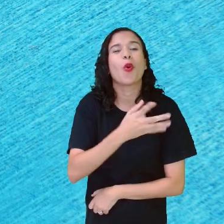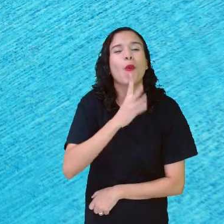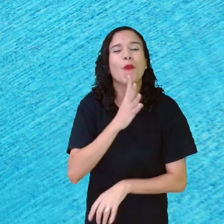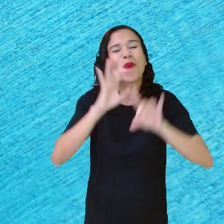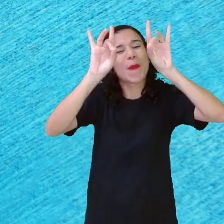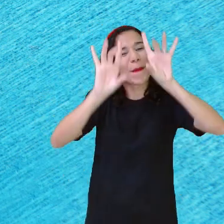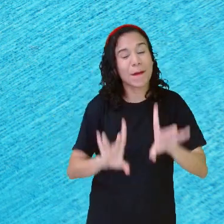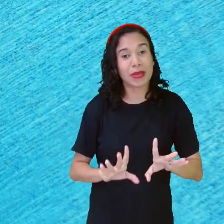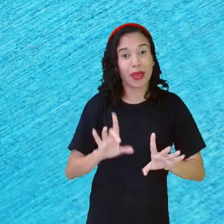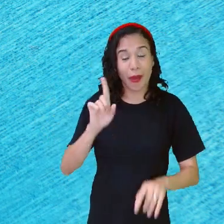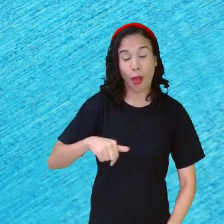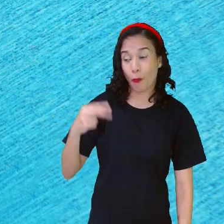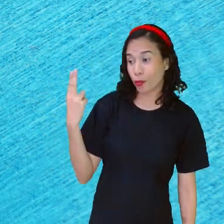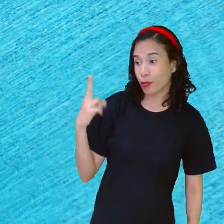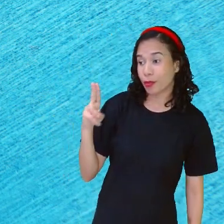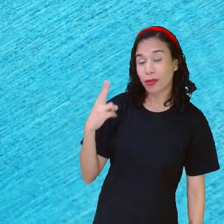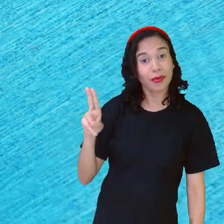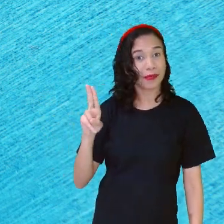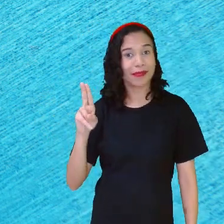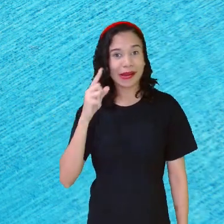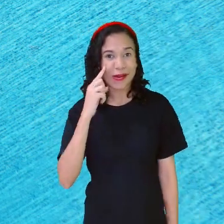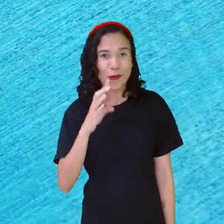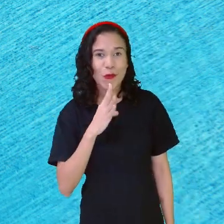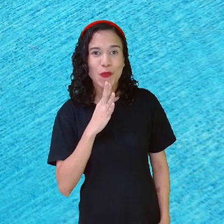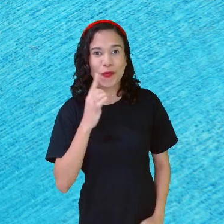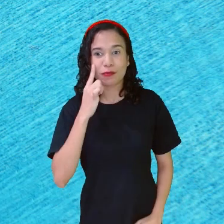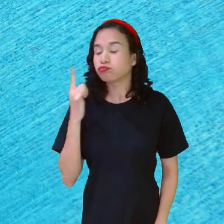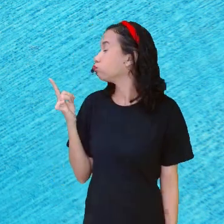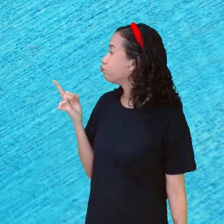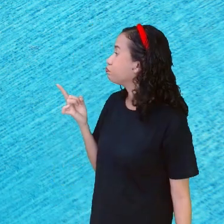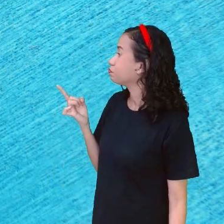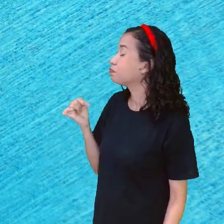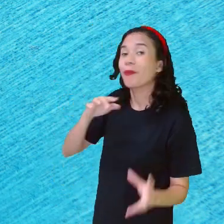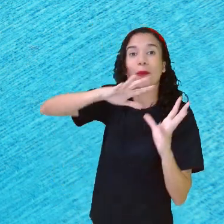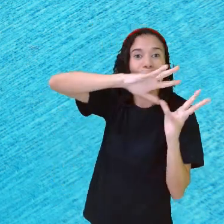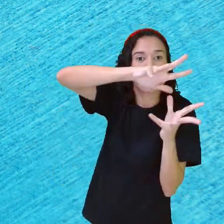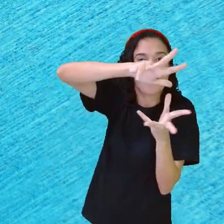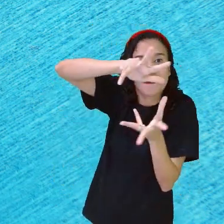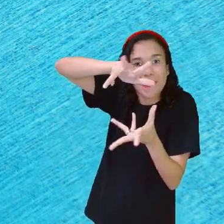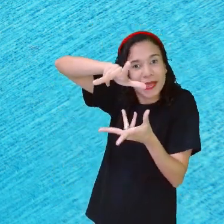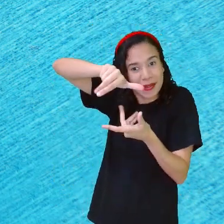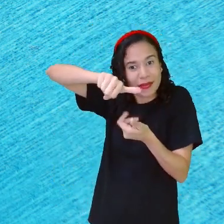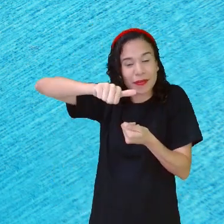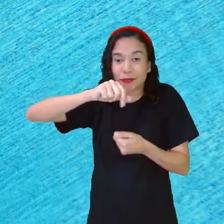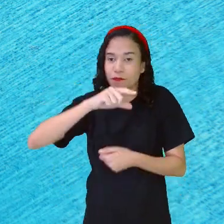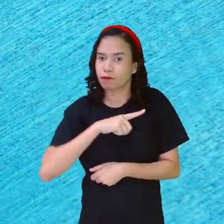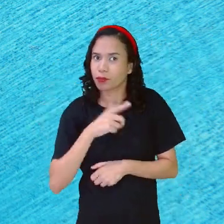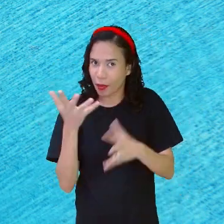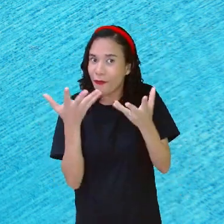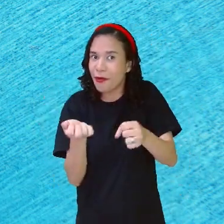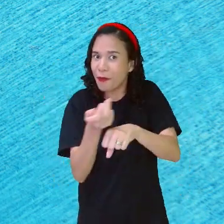especial, o Uruguai. Olha só, ele está por aqui, ó, no planeta. Vamos